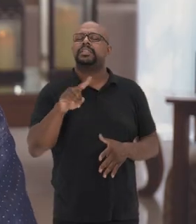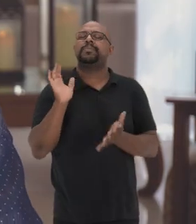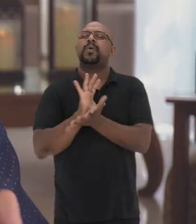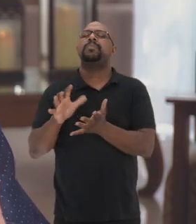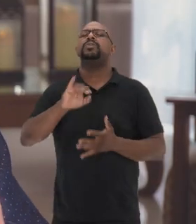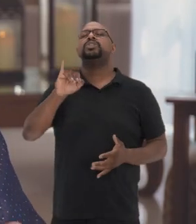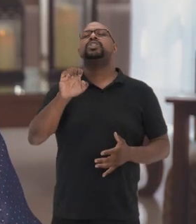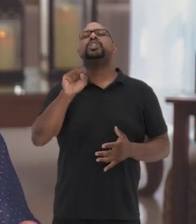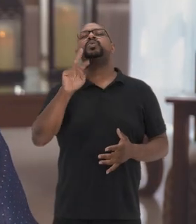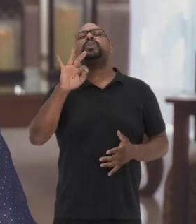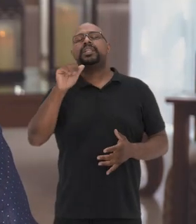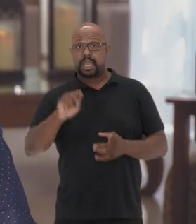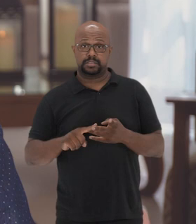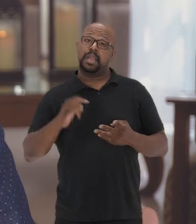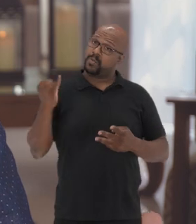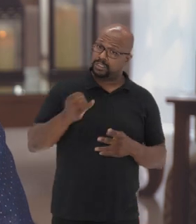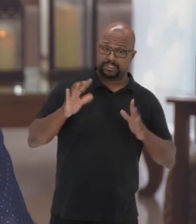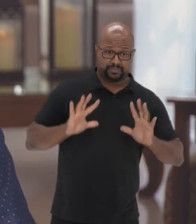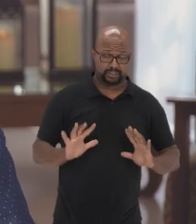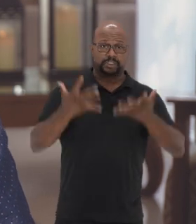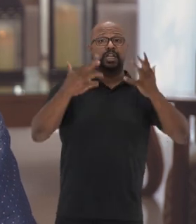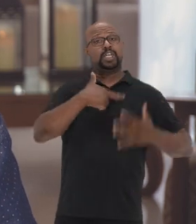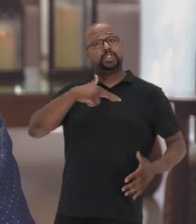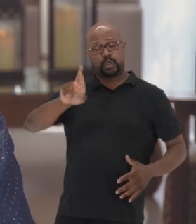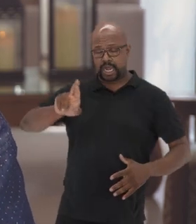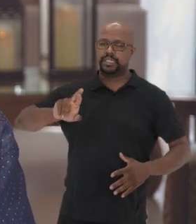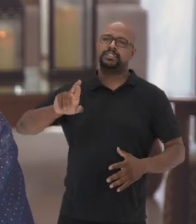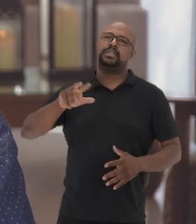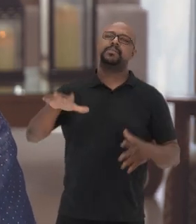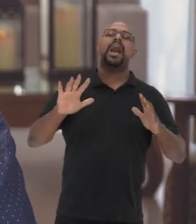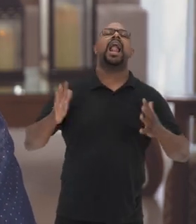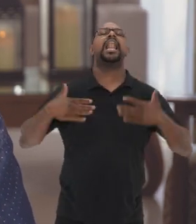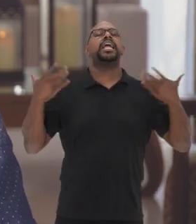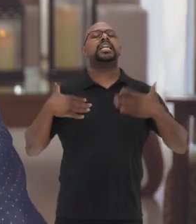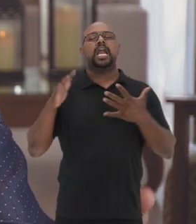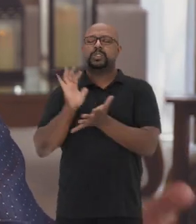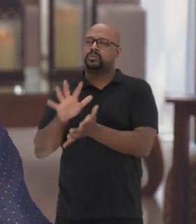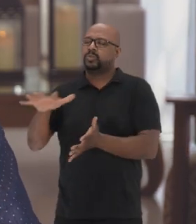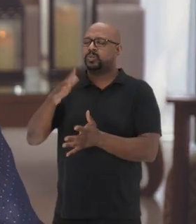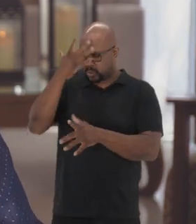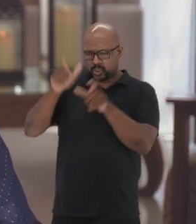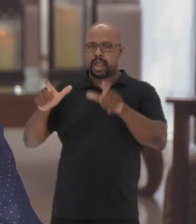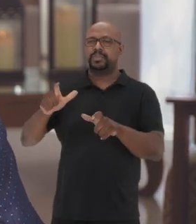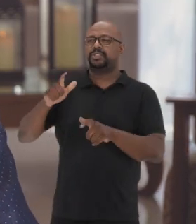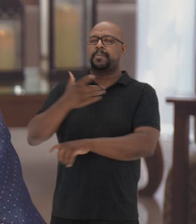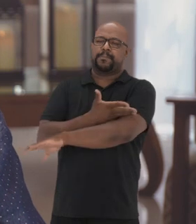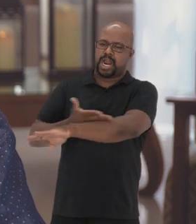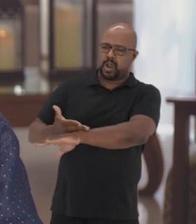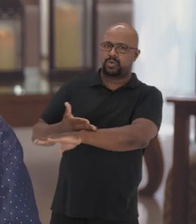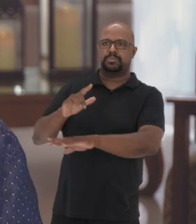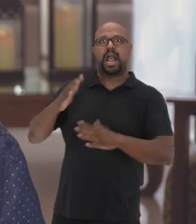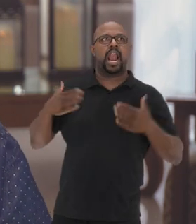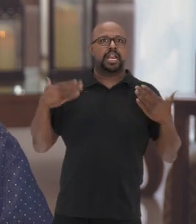falaremos da importância das festividade religiosas para alegria dos homens brancos das terras desse novo mundo e